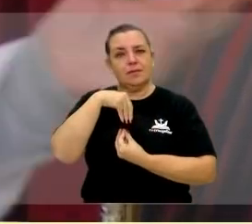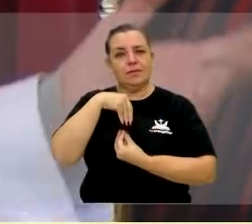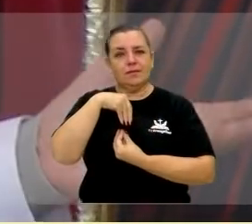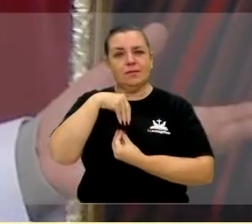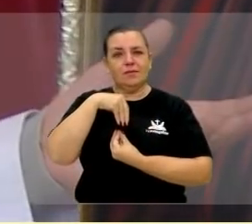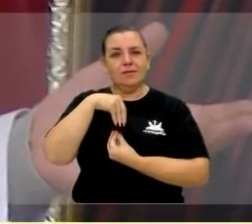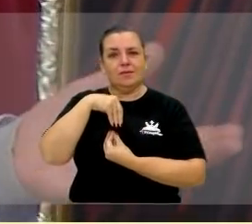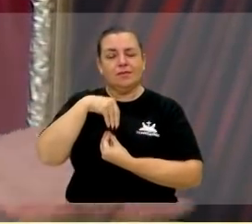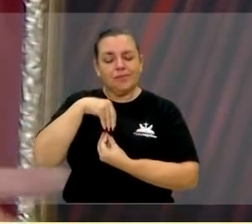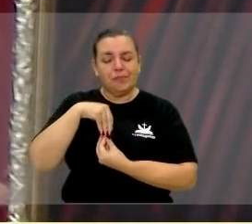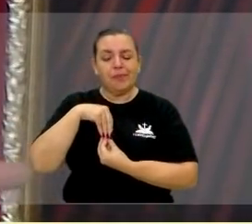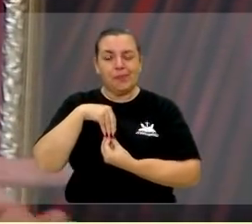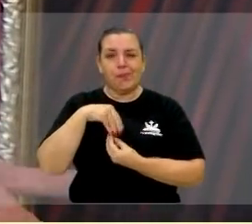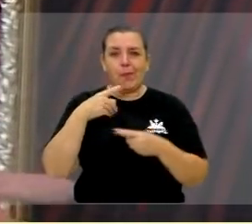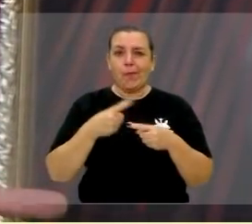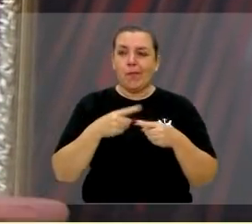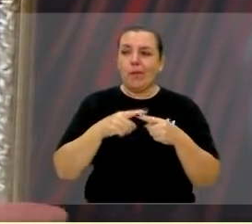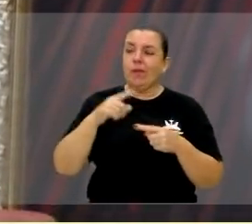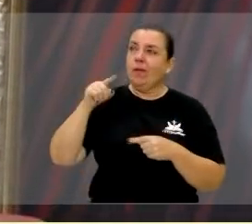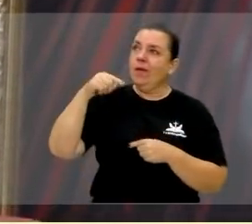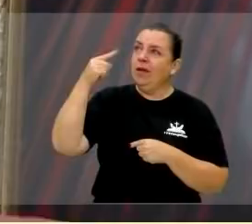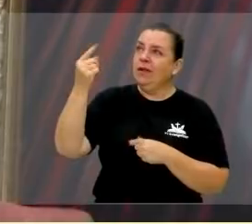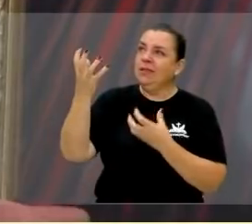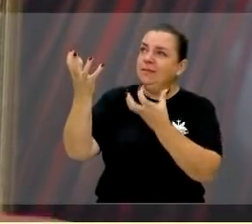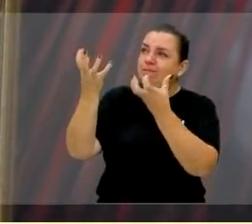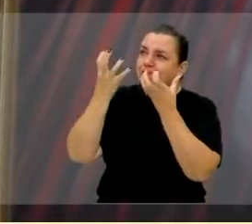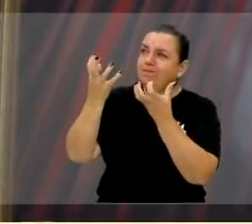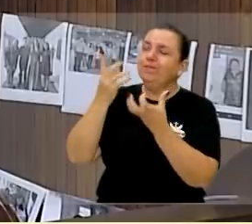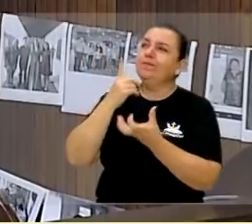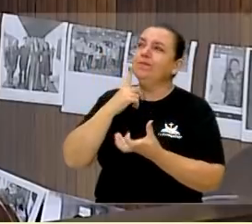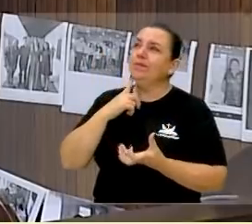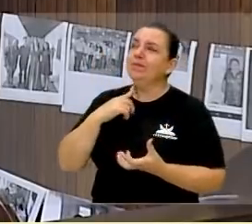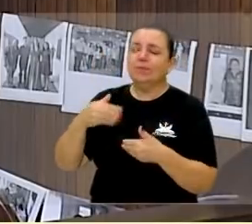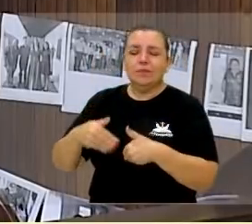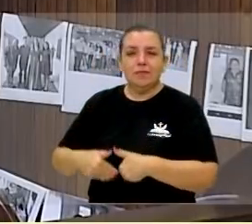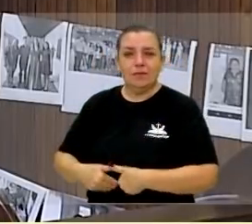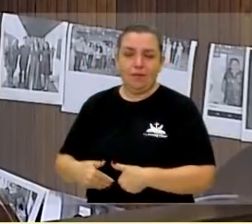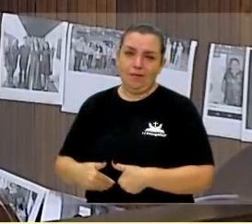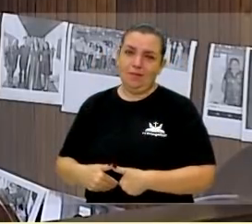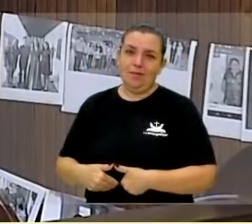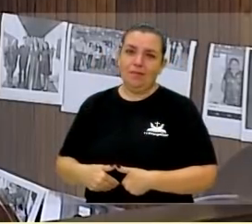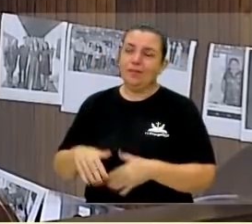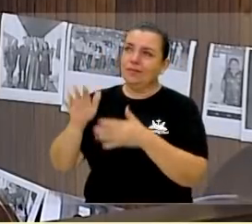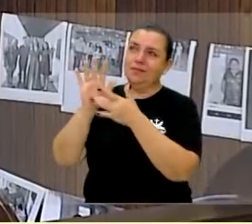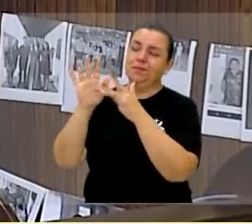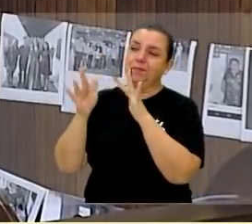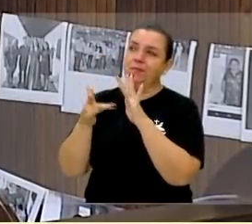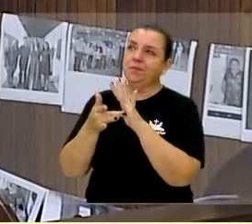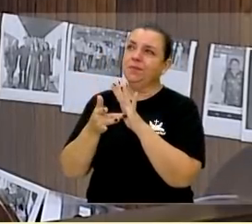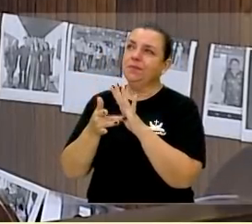a ponto de depois nós termos sede, fome de Jesus.